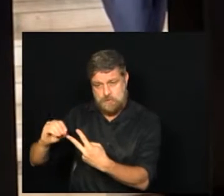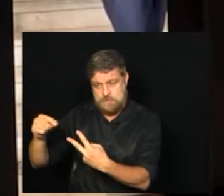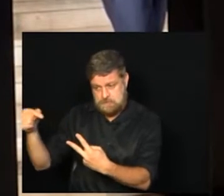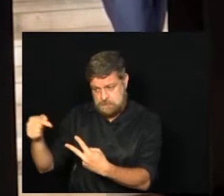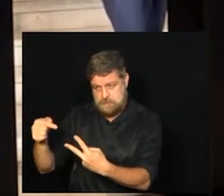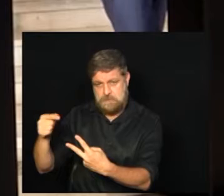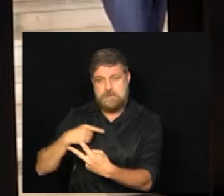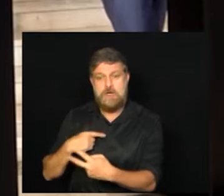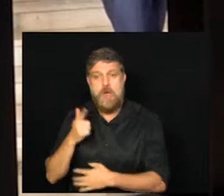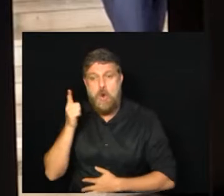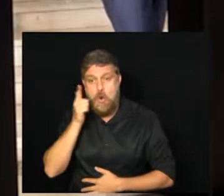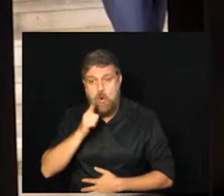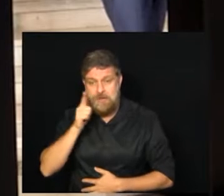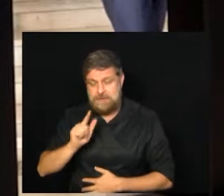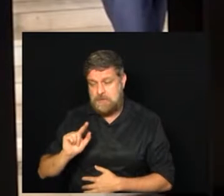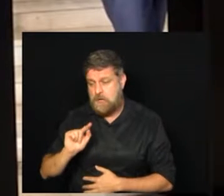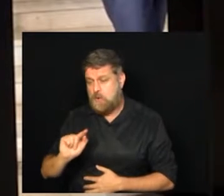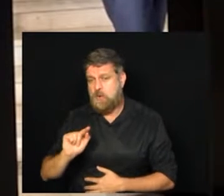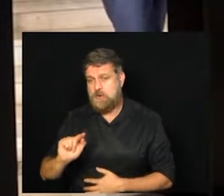forma pudesse ter sido